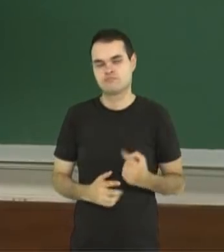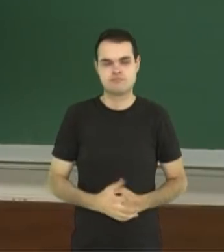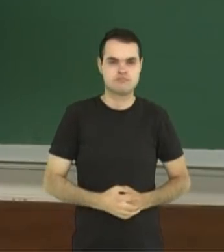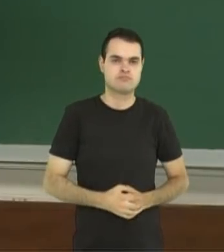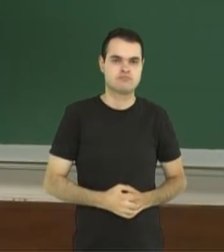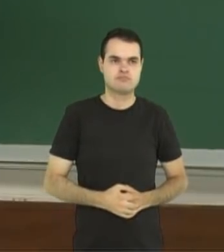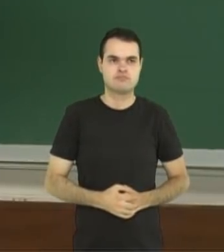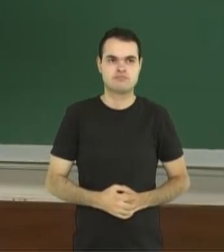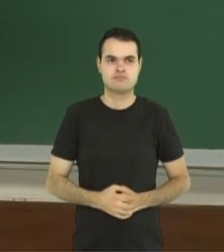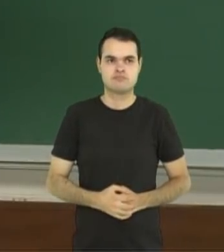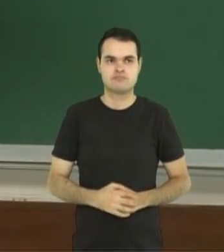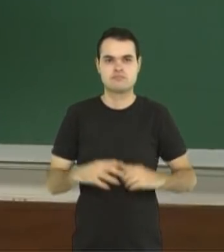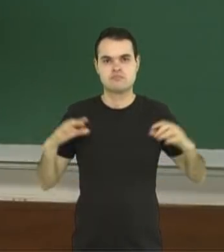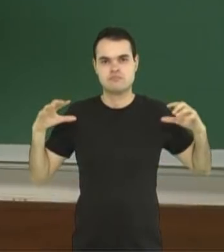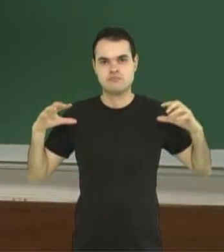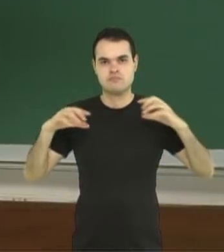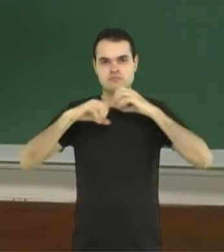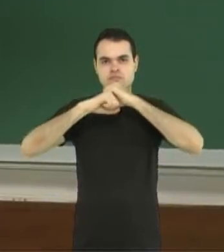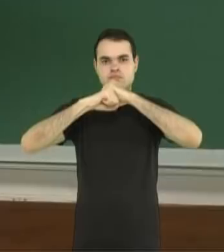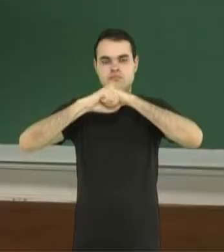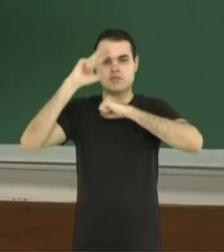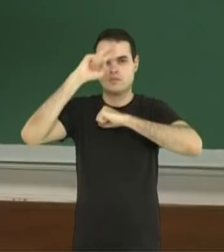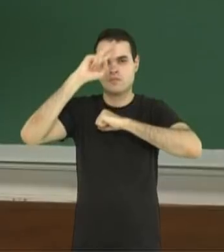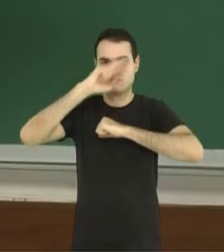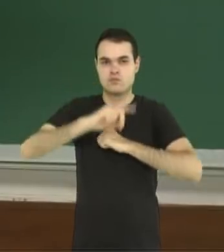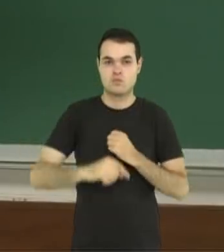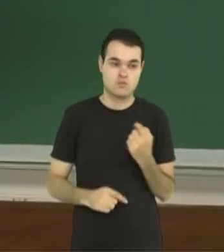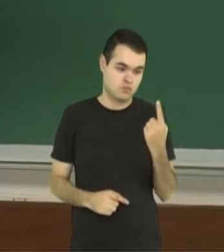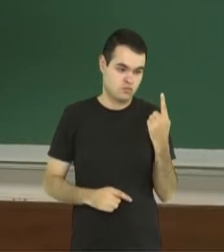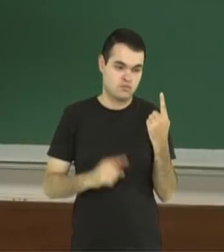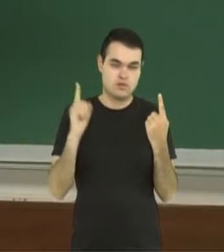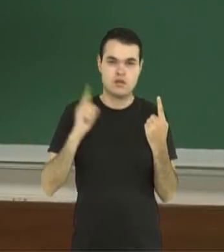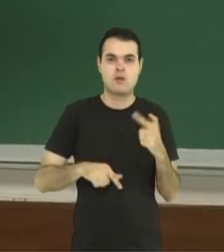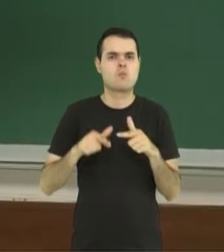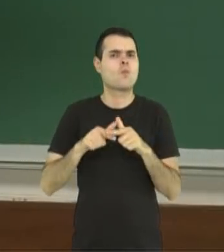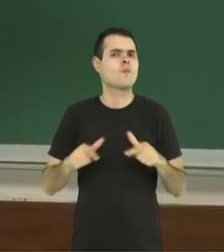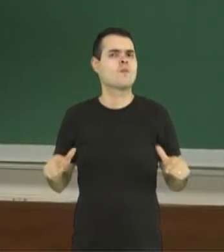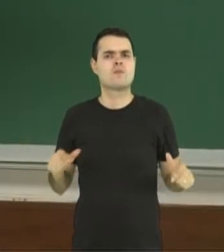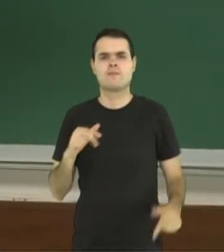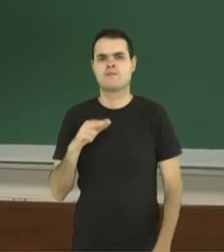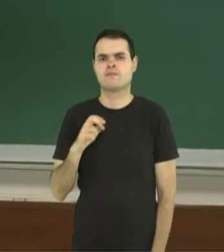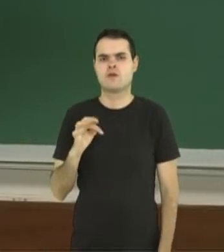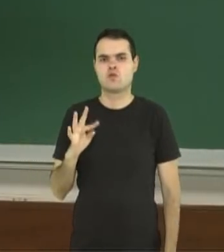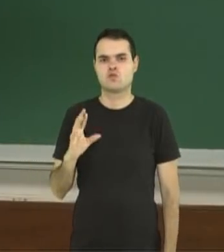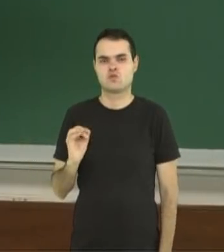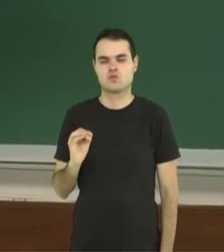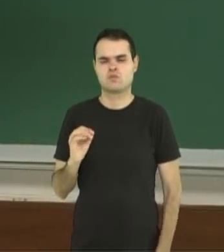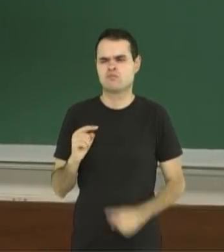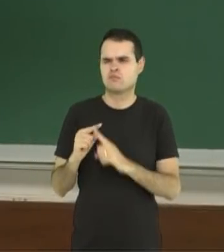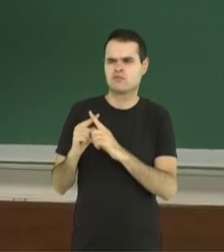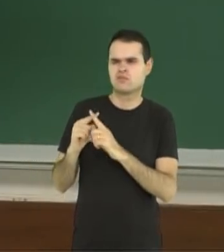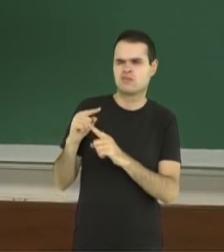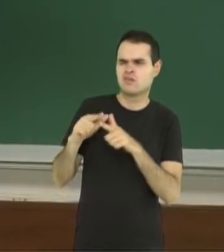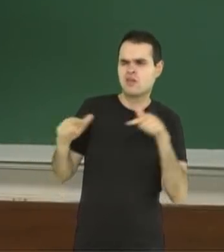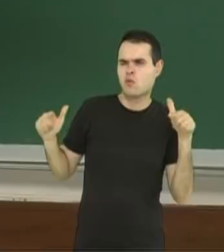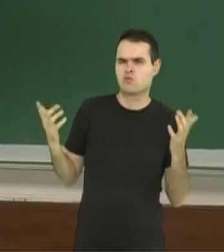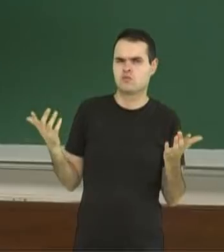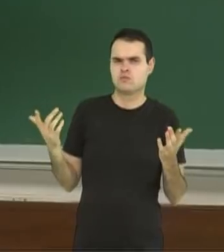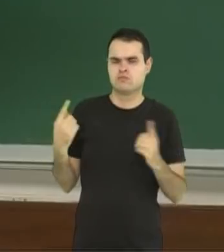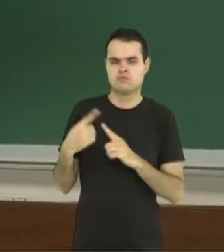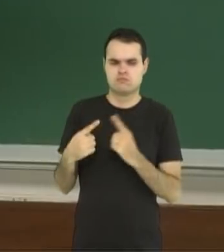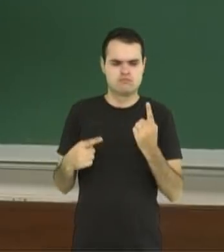1, 1. Então, lembrando que o número 1 lá é aquele elemento neutro da multiplicação. Por que neutro, professor? Porque qualquer